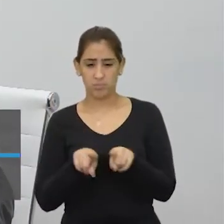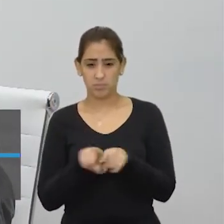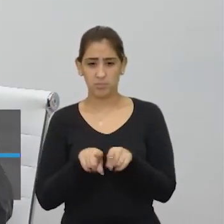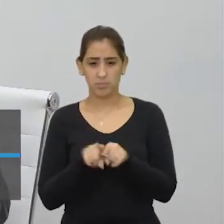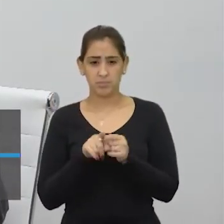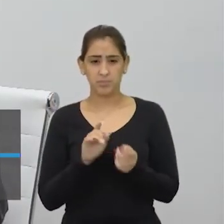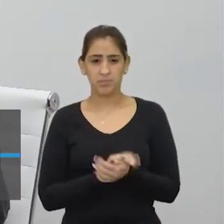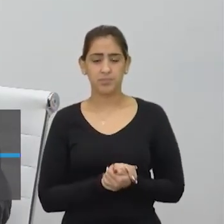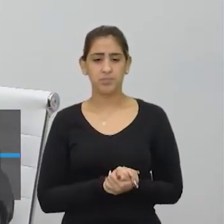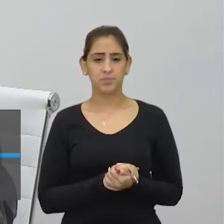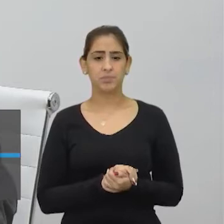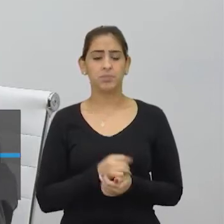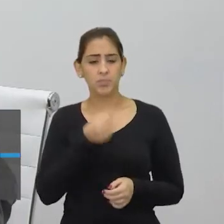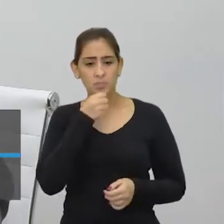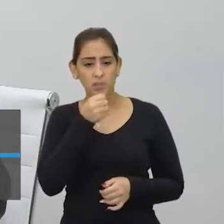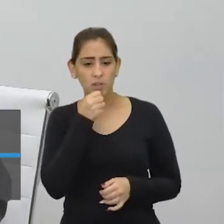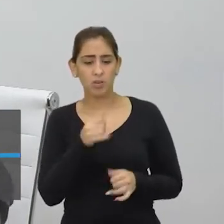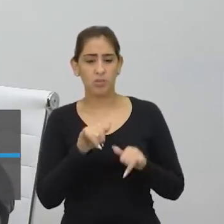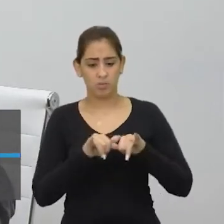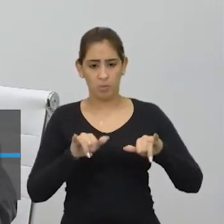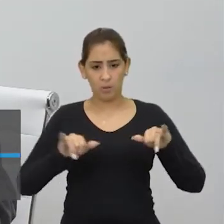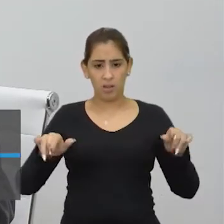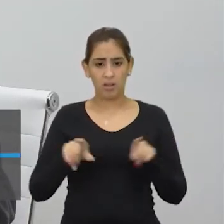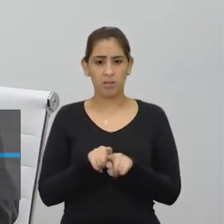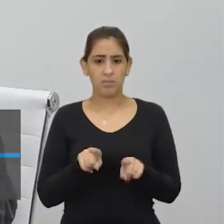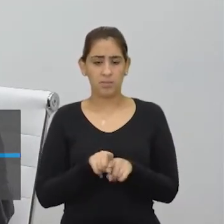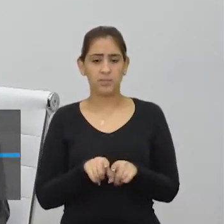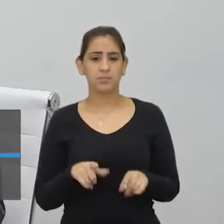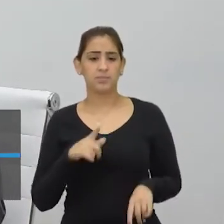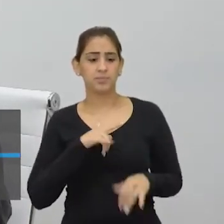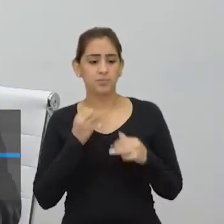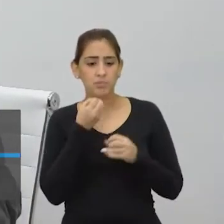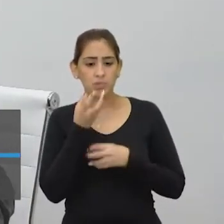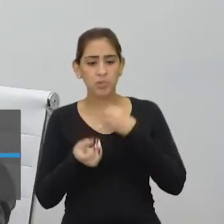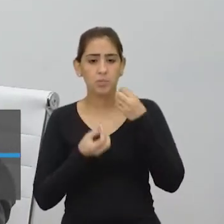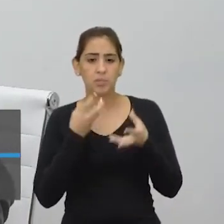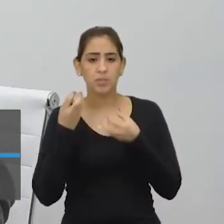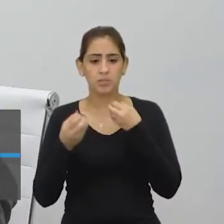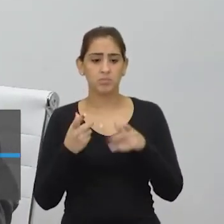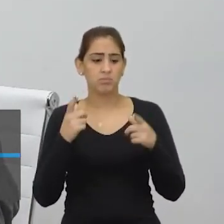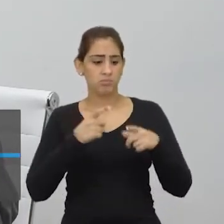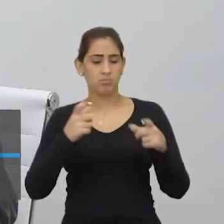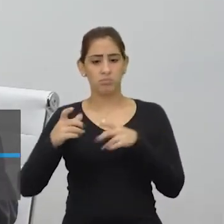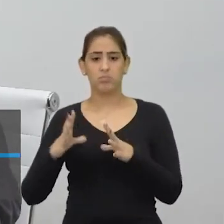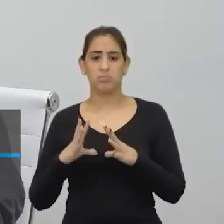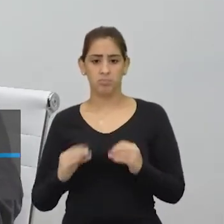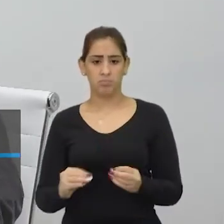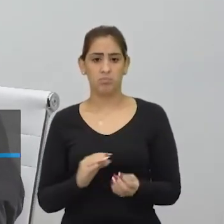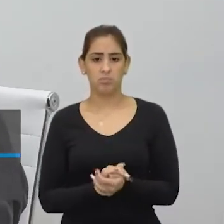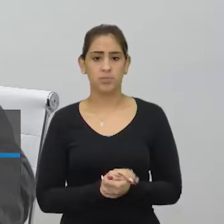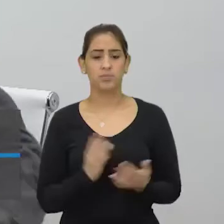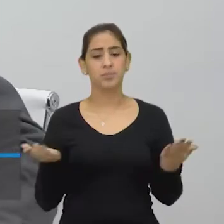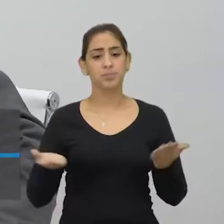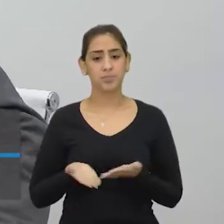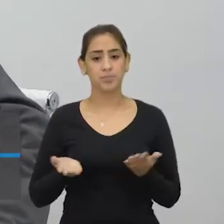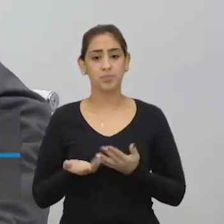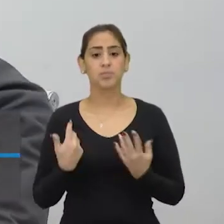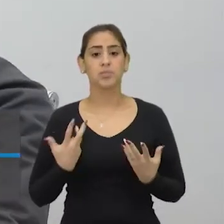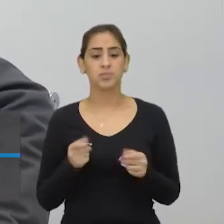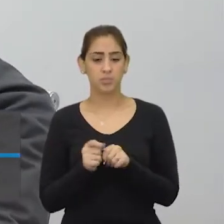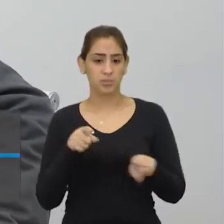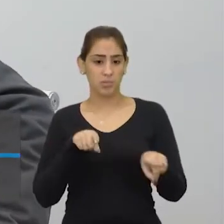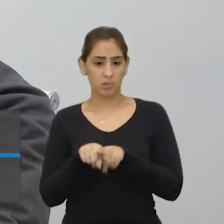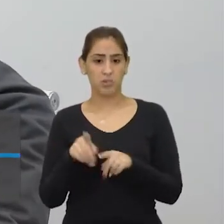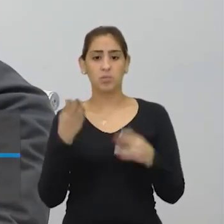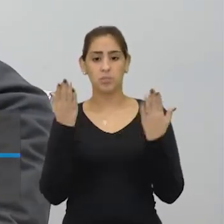ter reportagem documentários, dá para ter informação de todas as formas possíveis. Certo? Agora, eu queria fazer uma